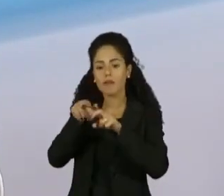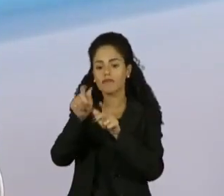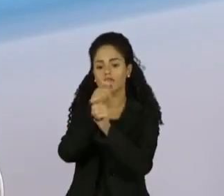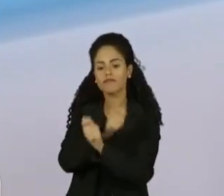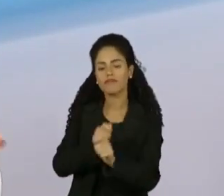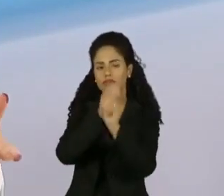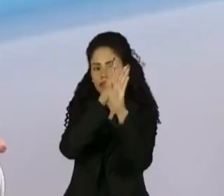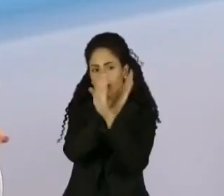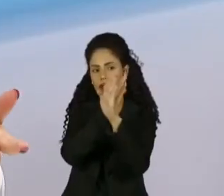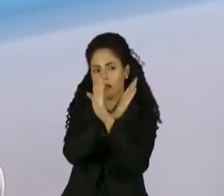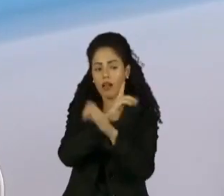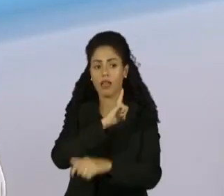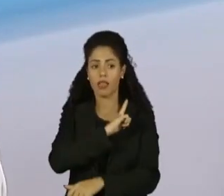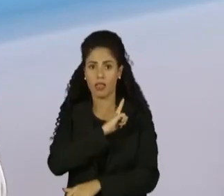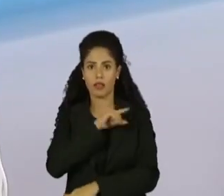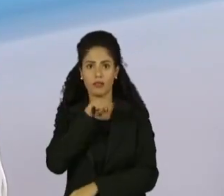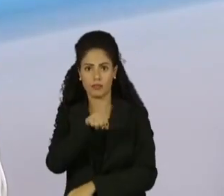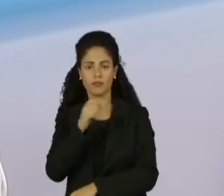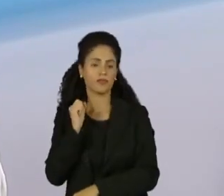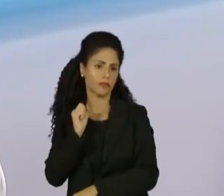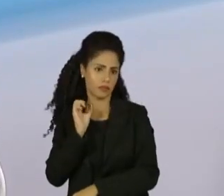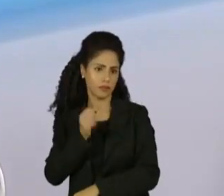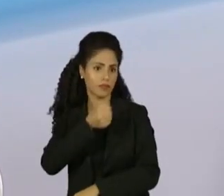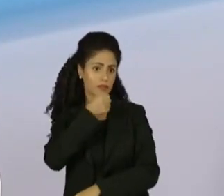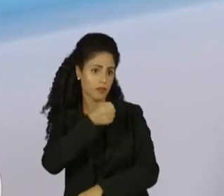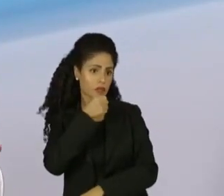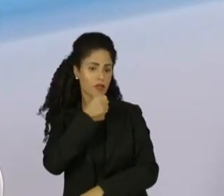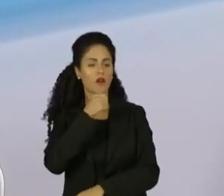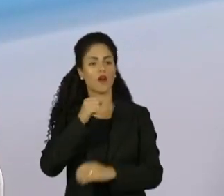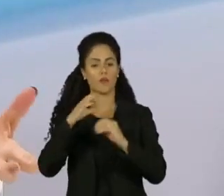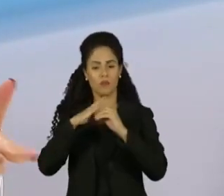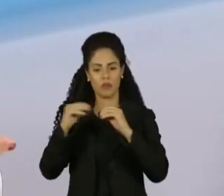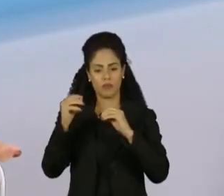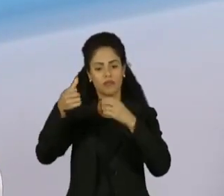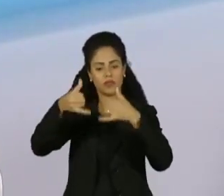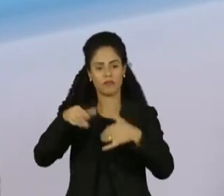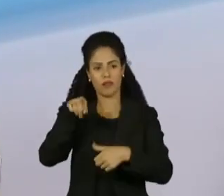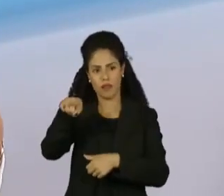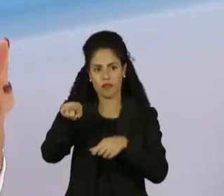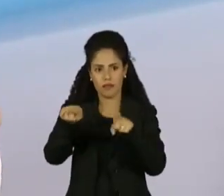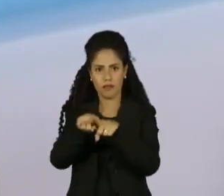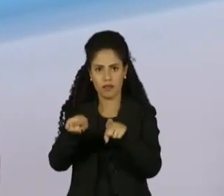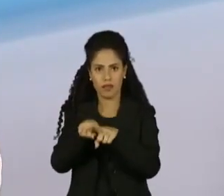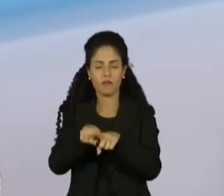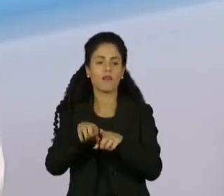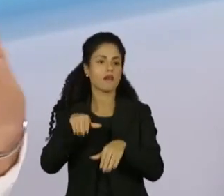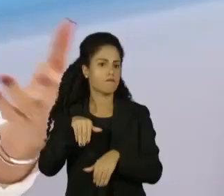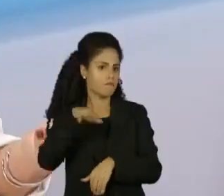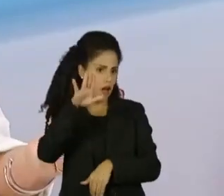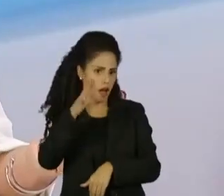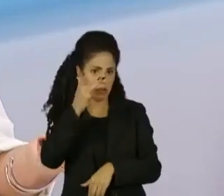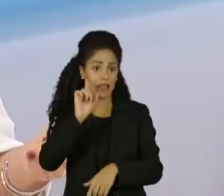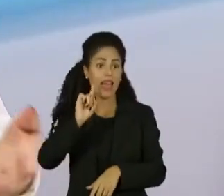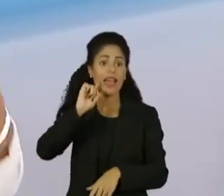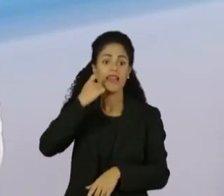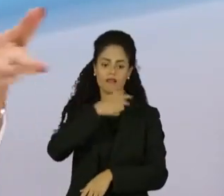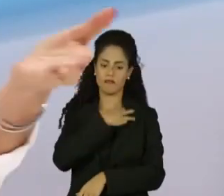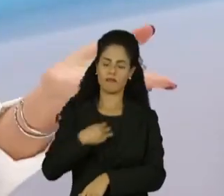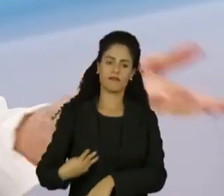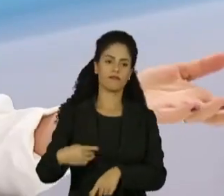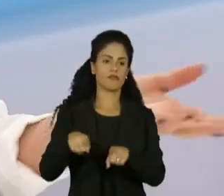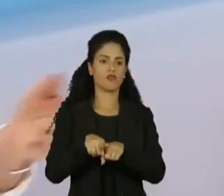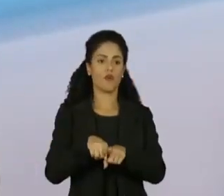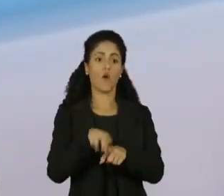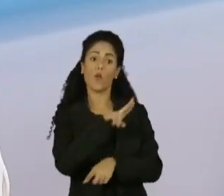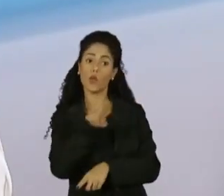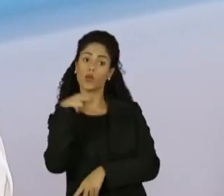paralela. Inclusive, o nosso repórter Túlio Amancio, do Jornal da Band, trouxe uma informação exclusiva que mais nomes, senadores, ex-ministros, talvez o